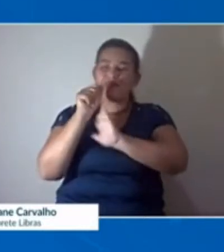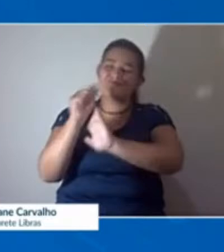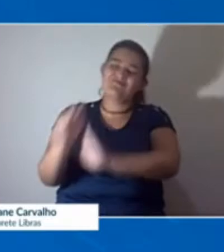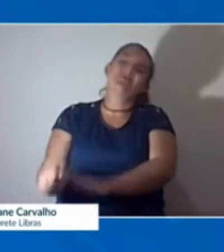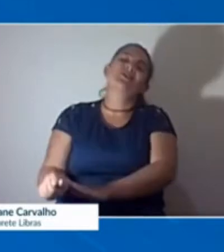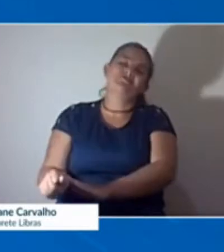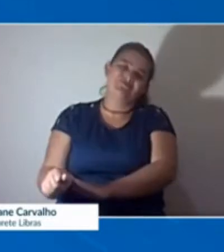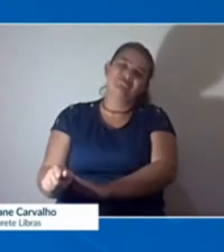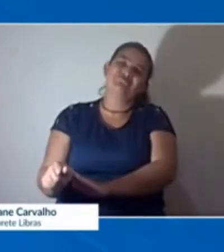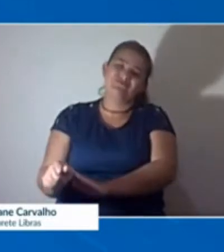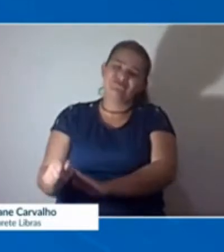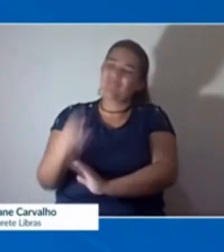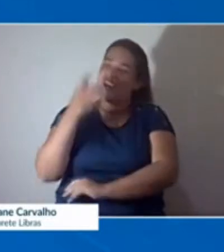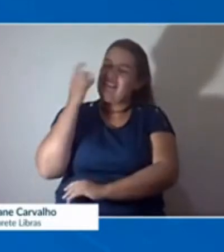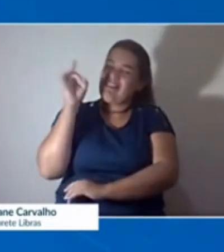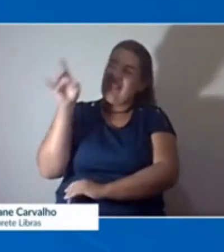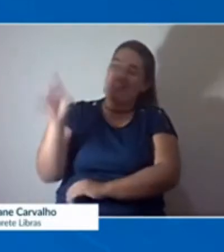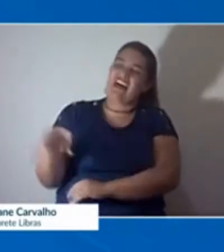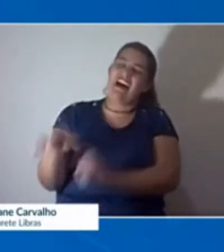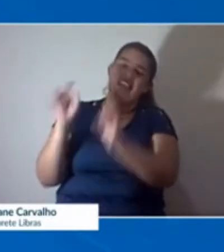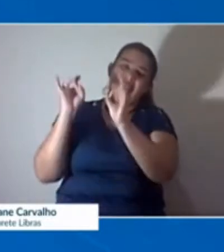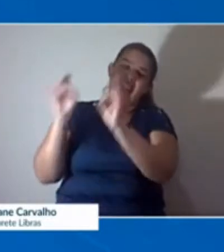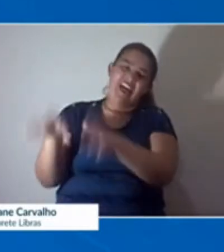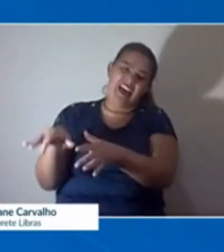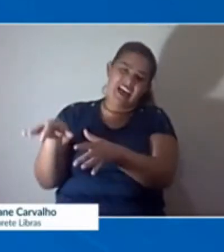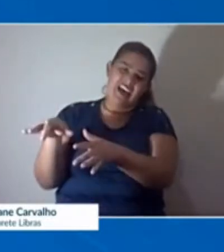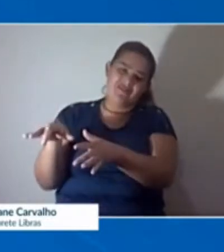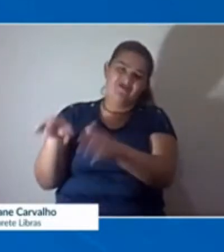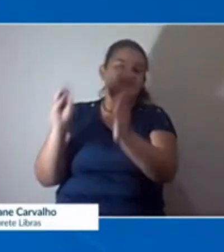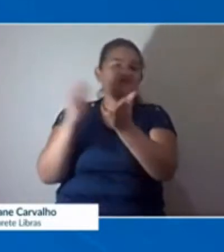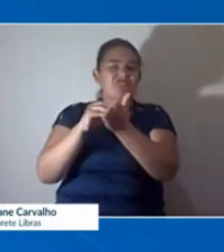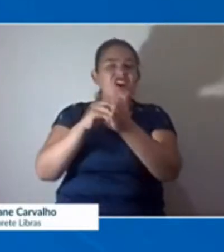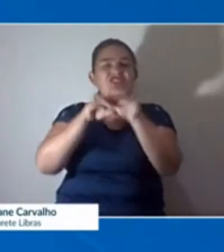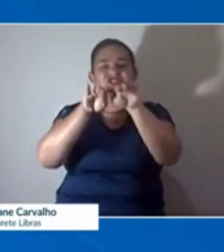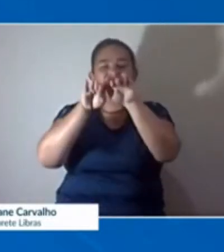lógica de desigualdade de gênero, numa lógica